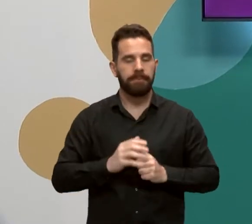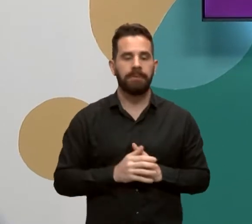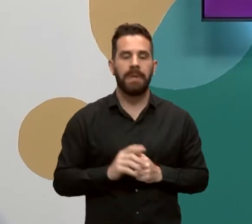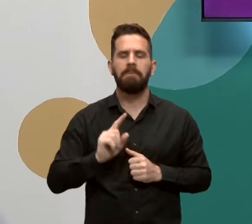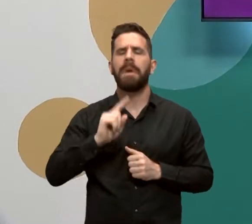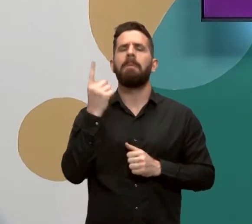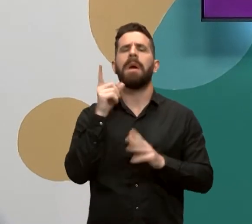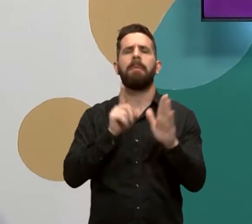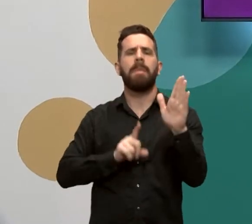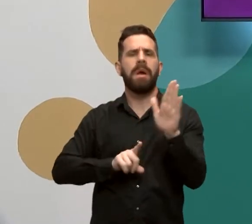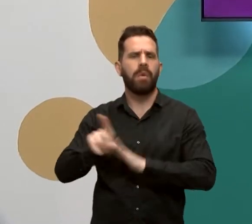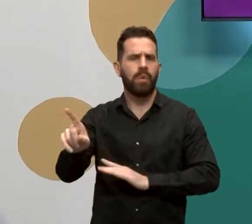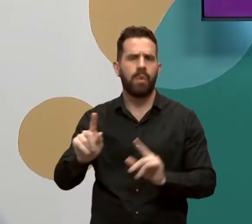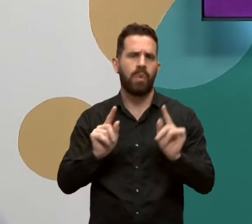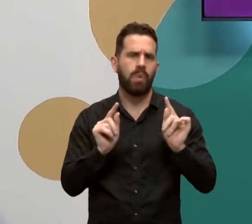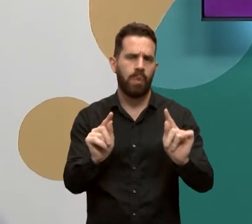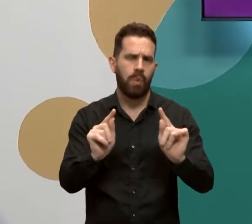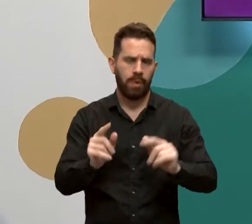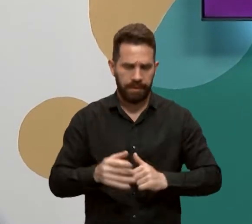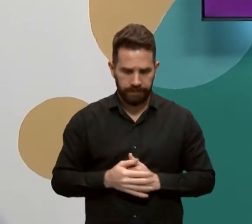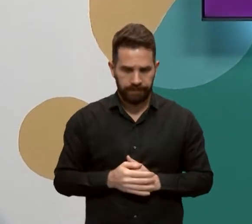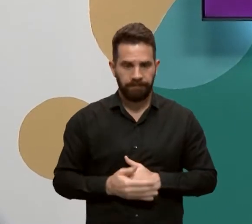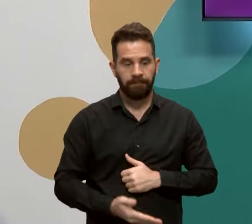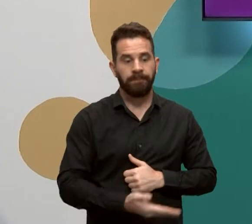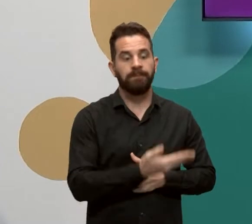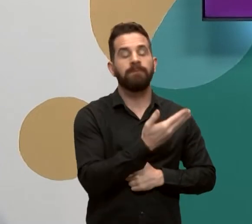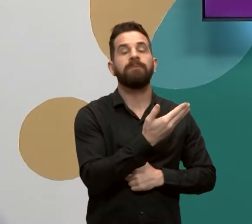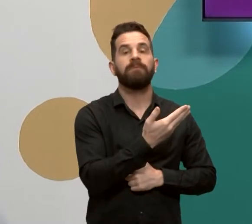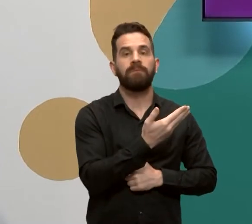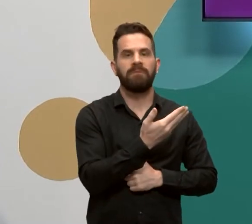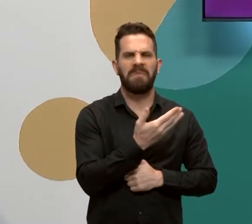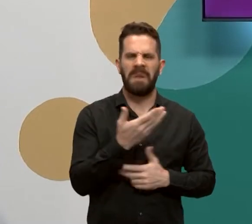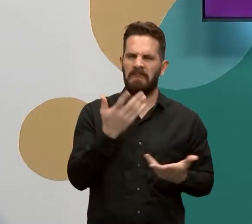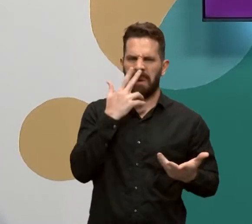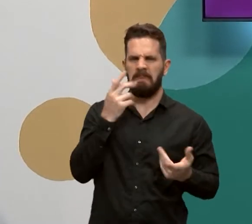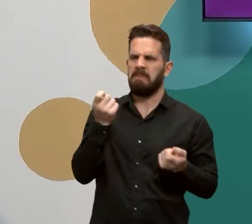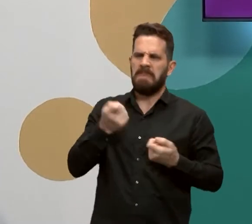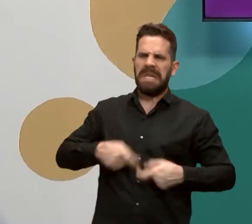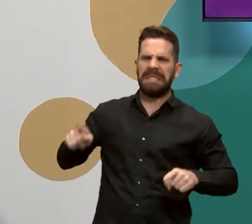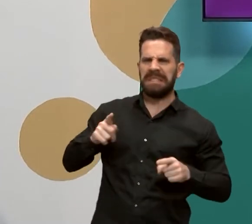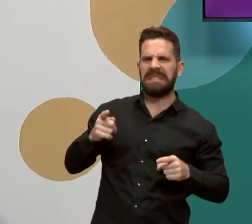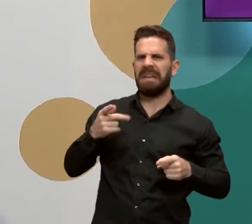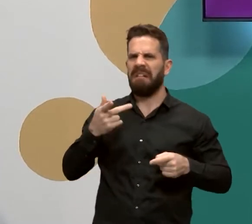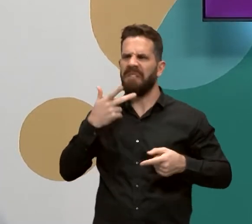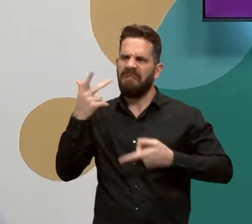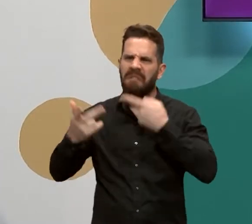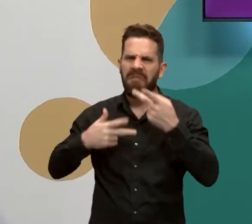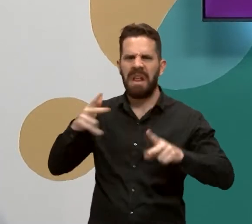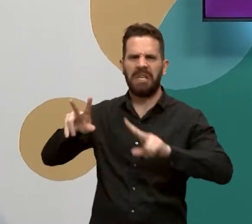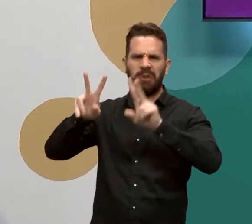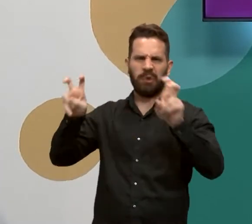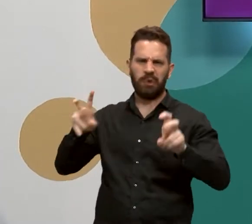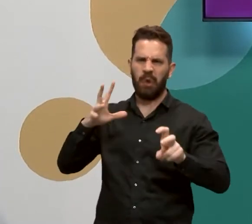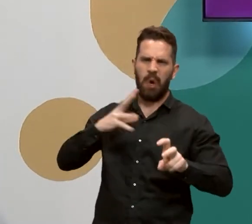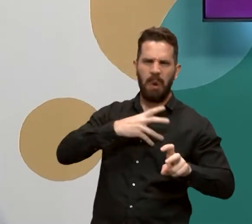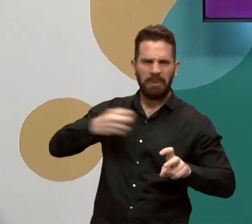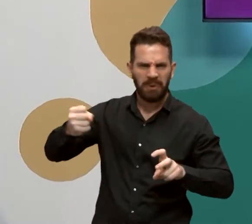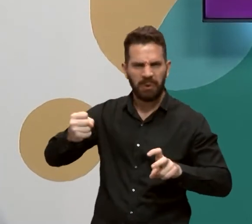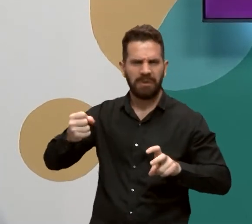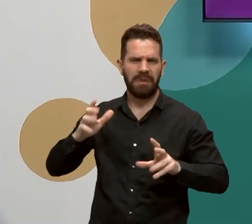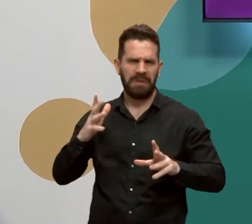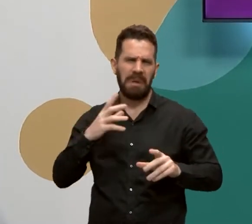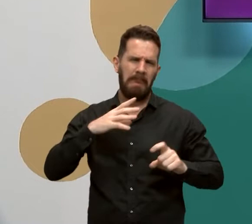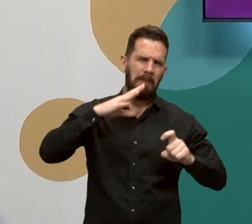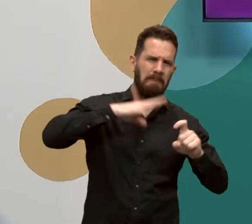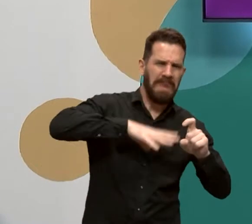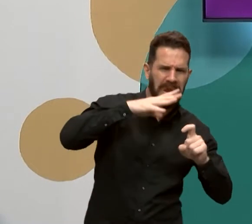que nós fizemos foi, não devemos falar sobre suicídio, pois isso pode aumentar o risco? A gente perguntou, isso é mito ou é